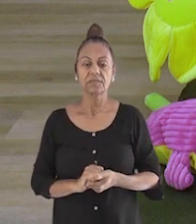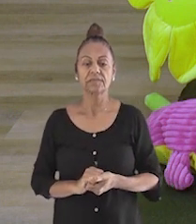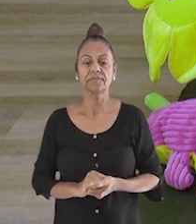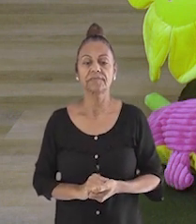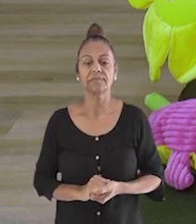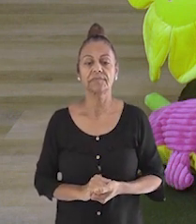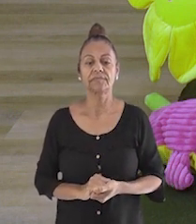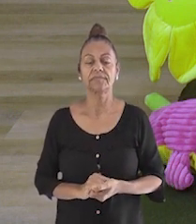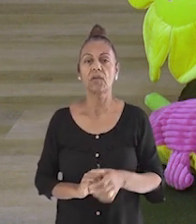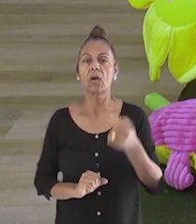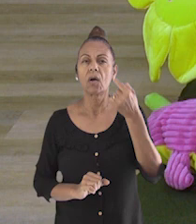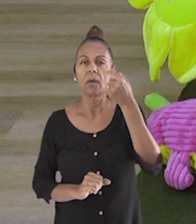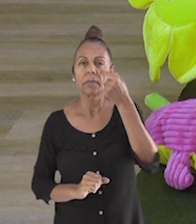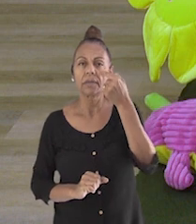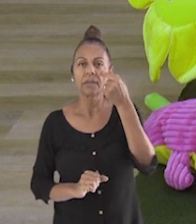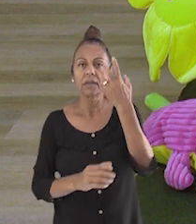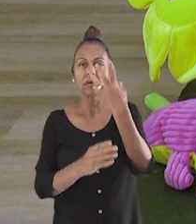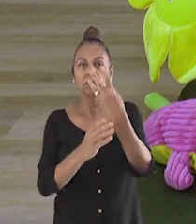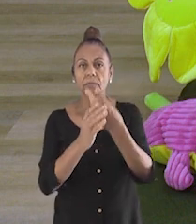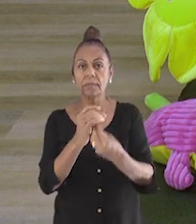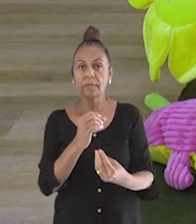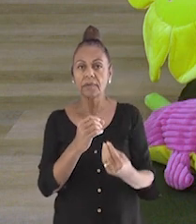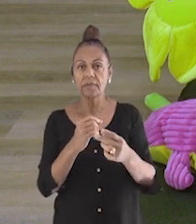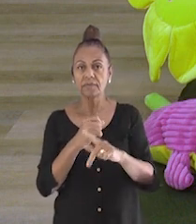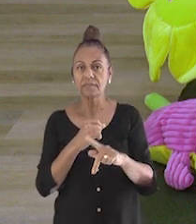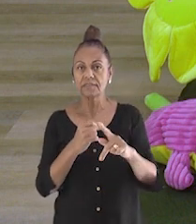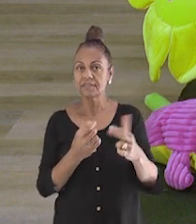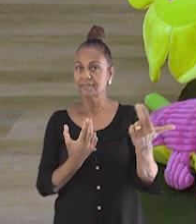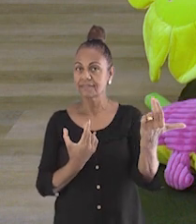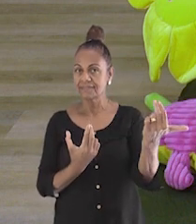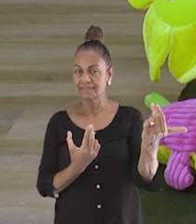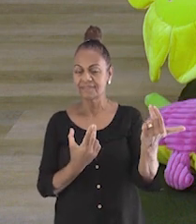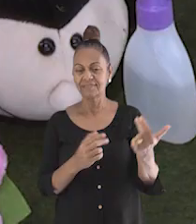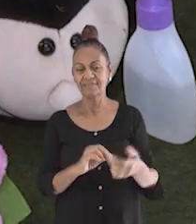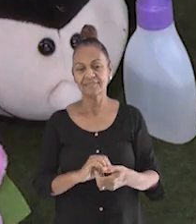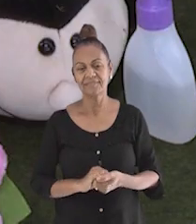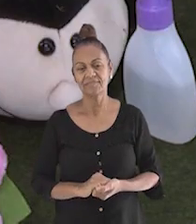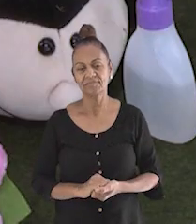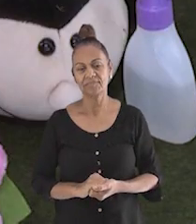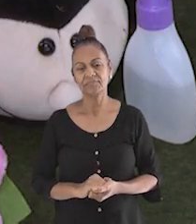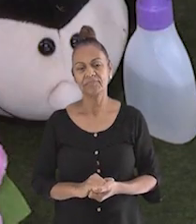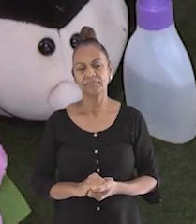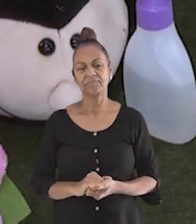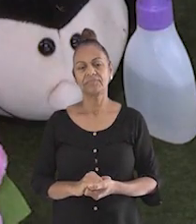Coloque o rolinho de papel higiênico em cima da folha